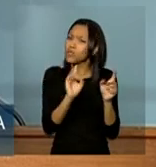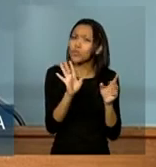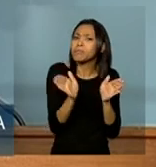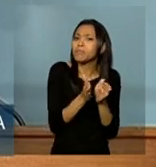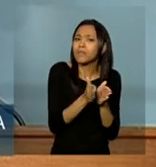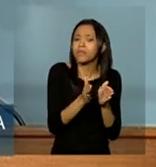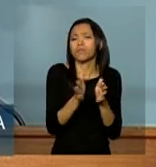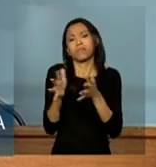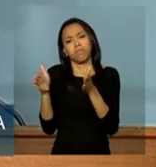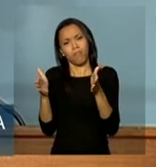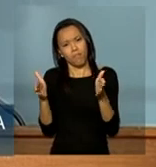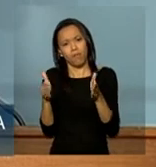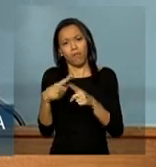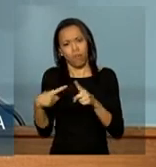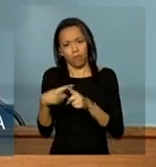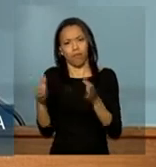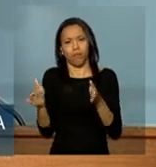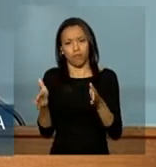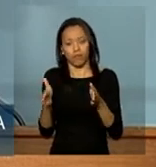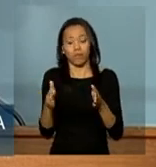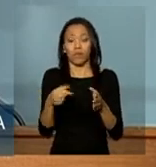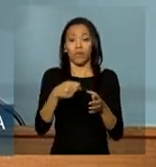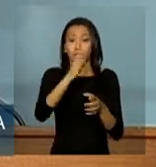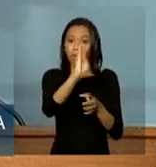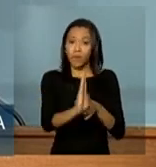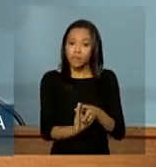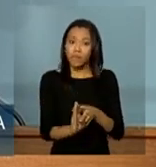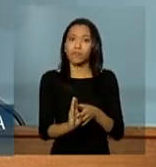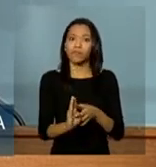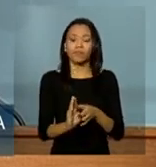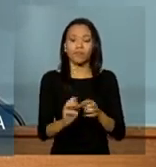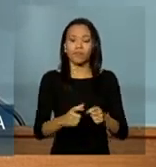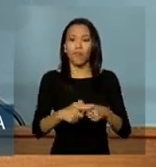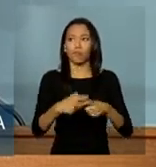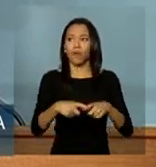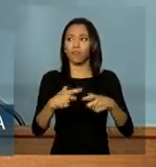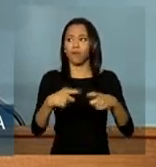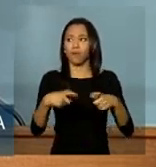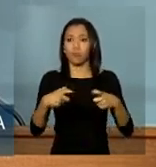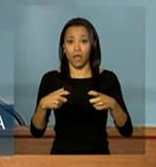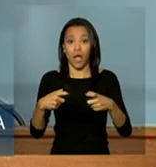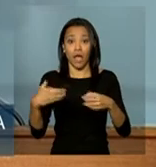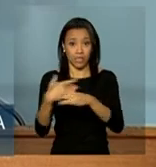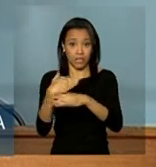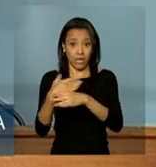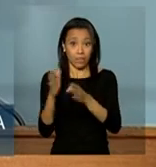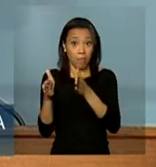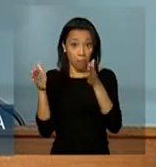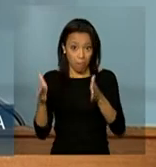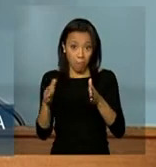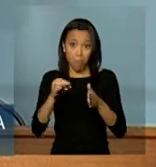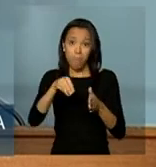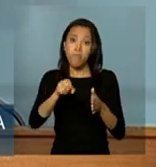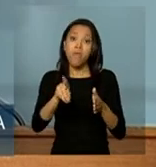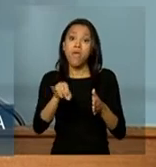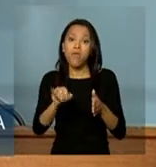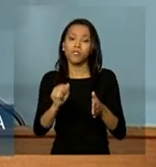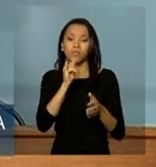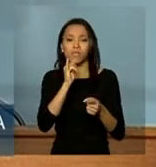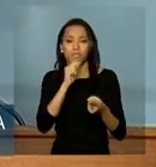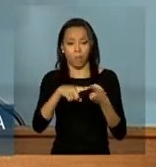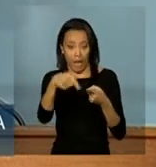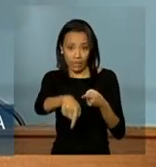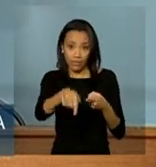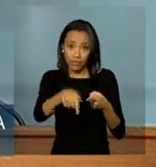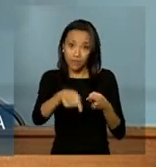crescimento fantásticas, aliás, o Brasil tem crescido muito nas cidades médias, cidades como Caxias do